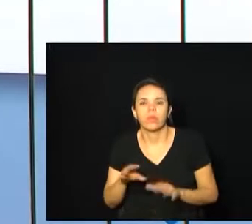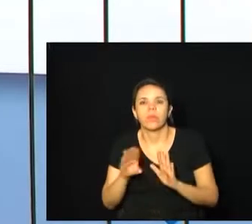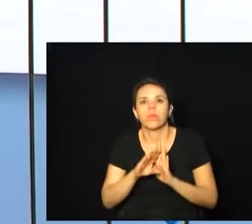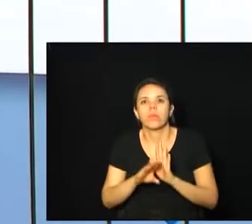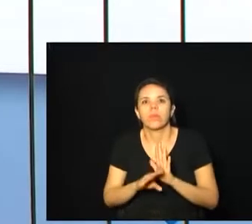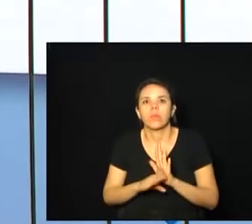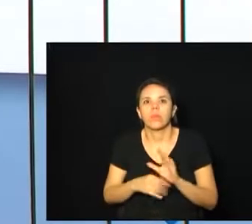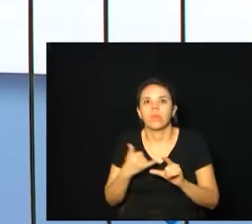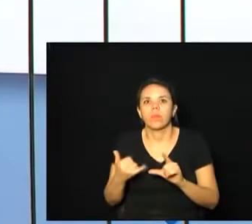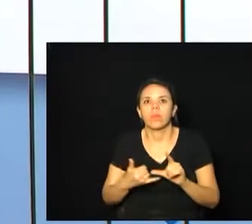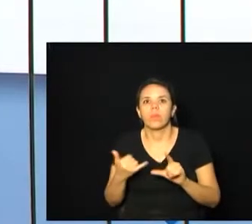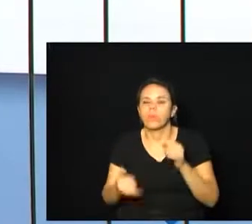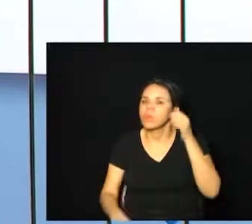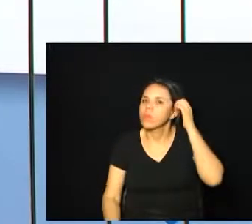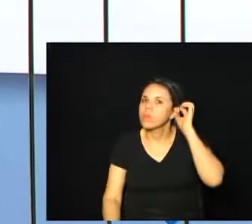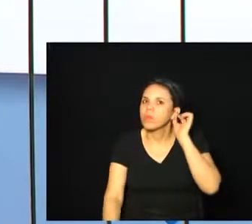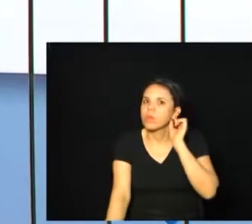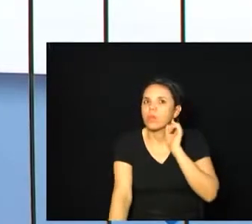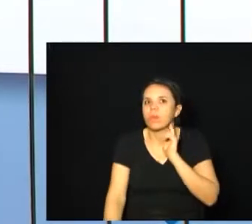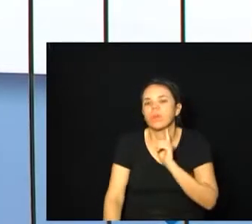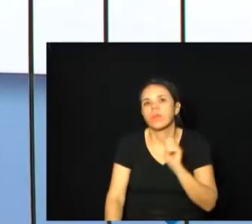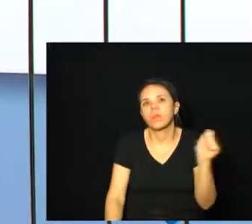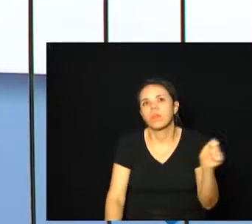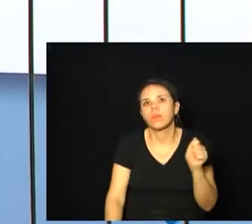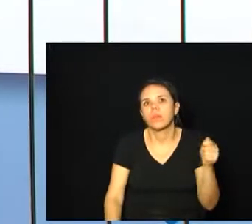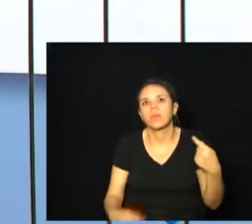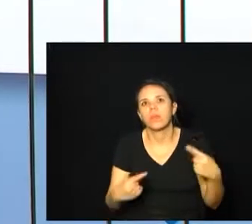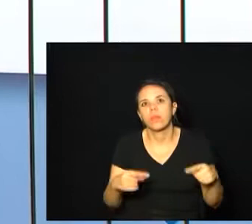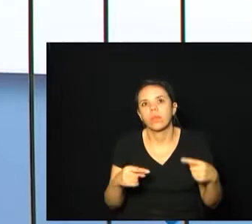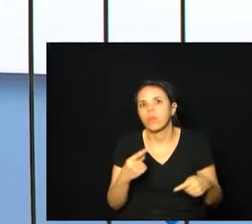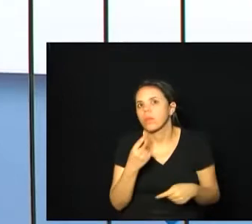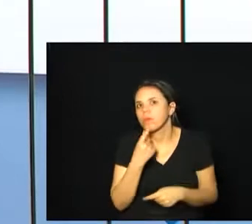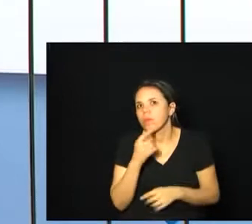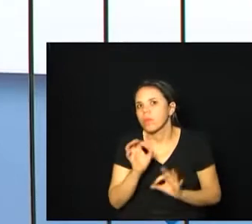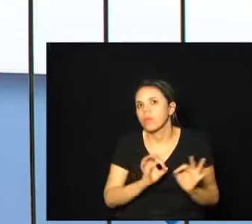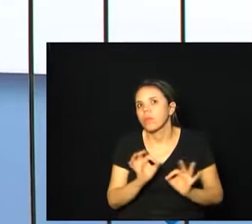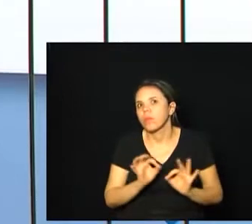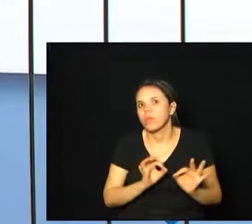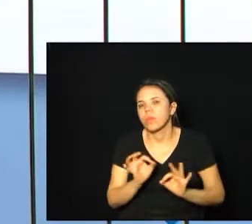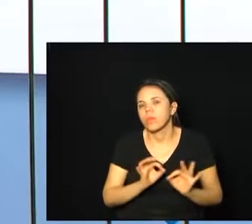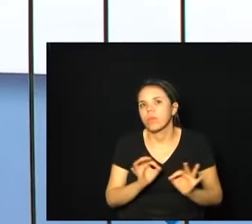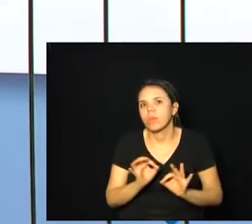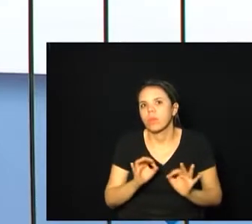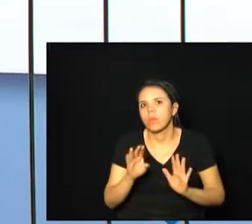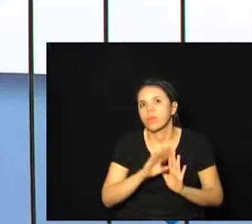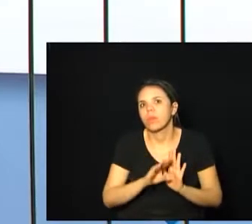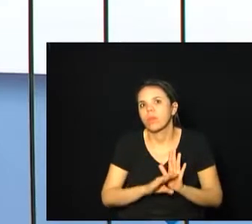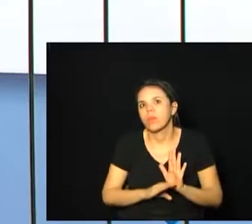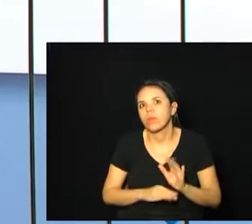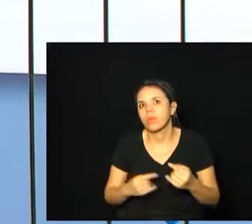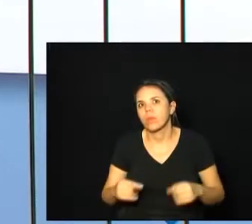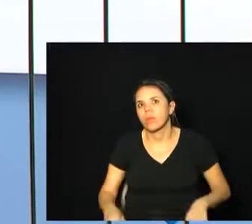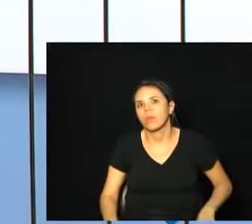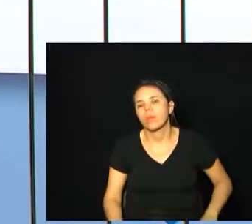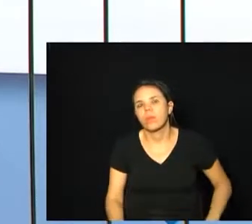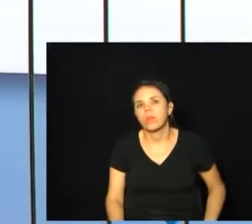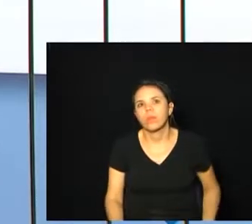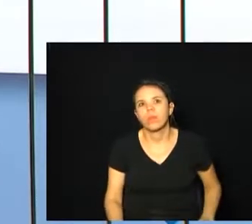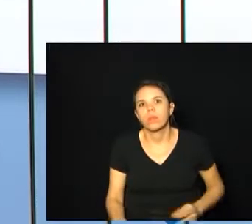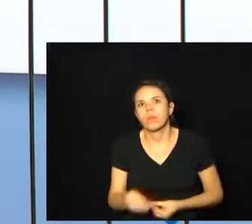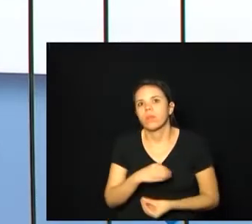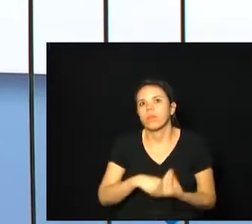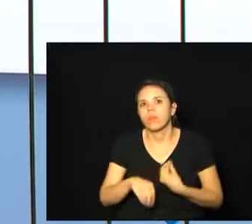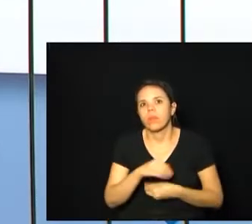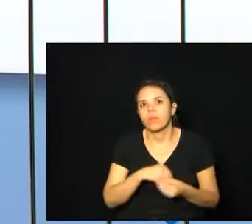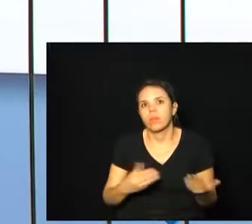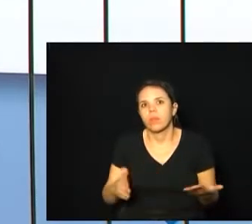programação lúdica, olha. A Associação dos Músicos de Campinas preparou uma programação musical diversificada